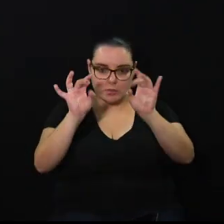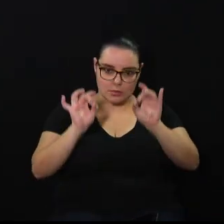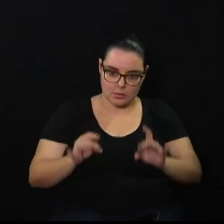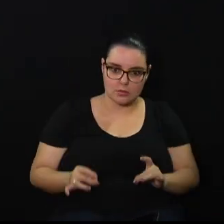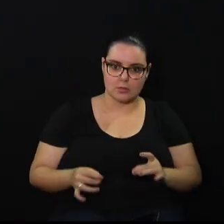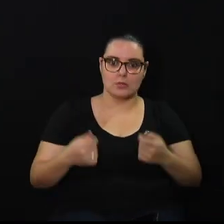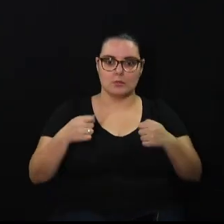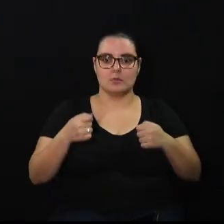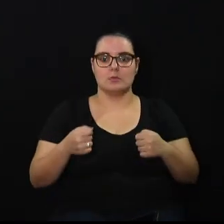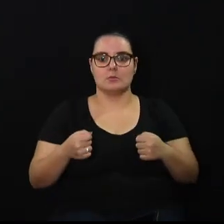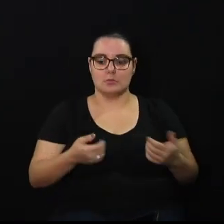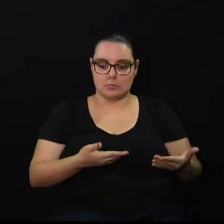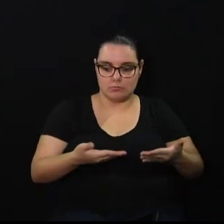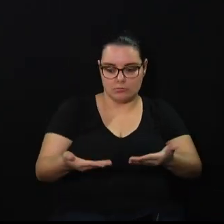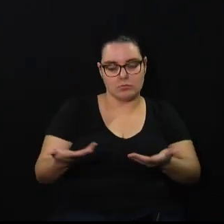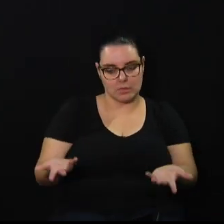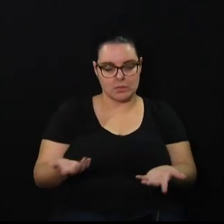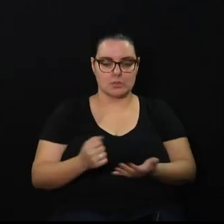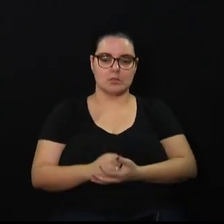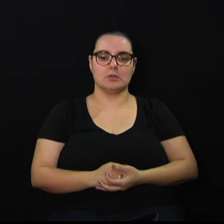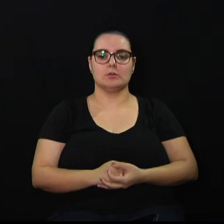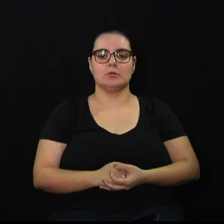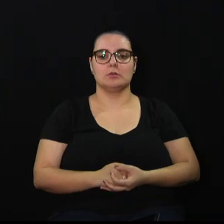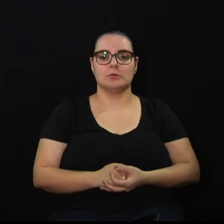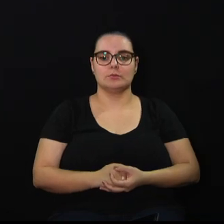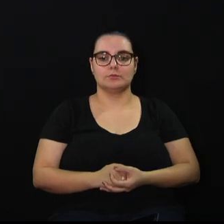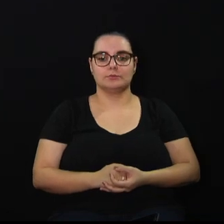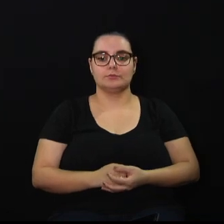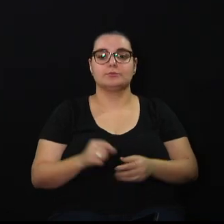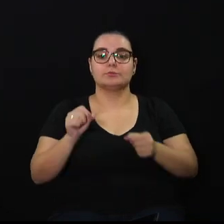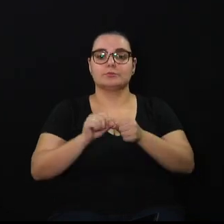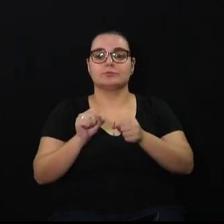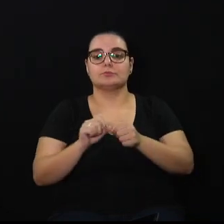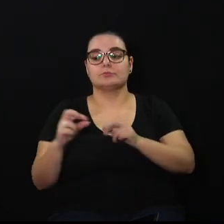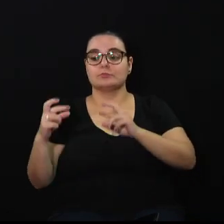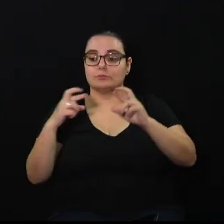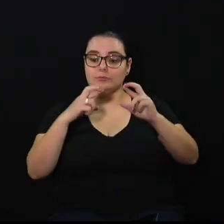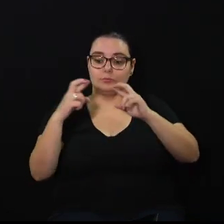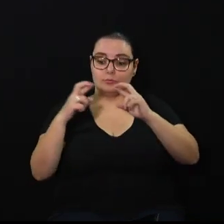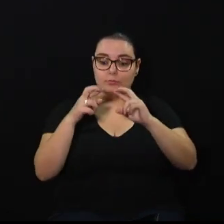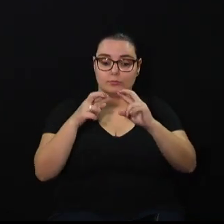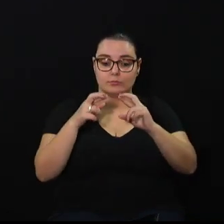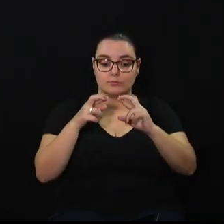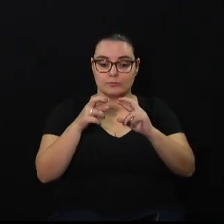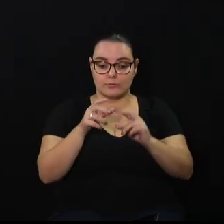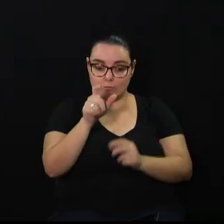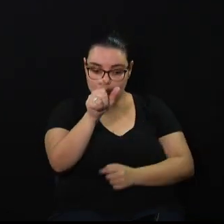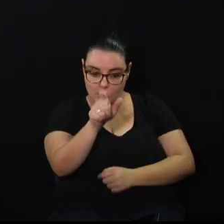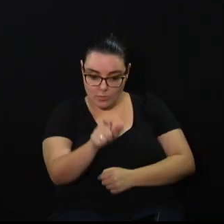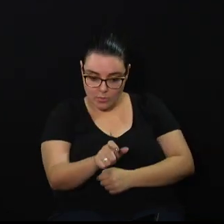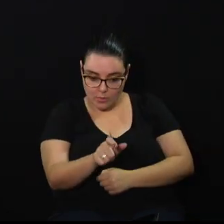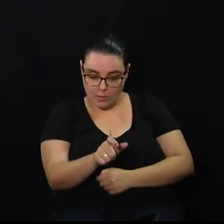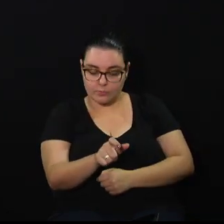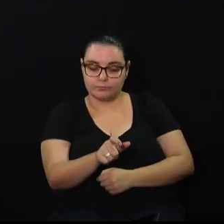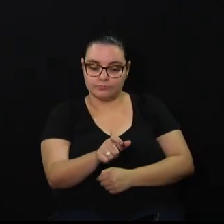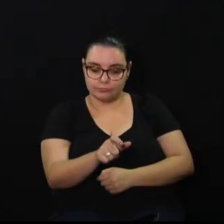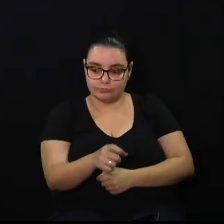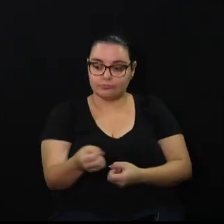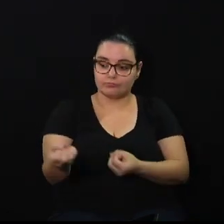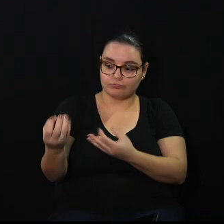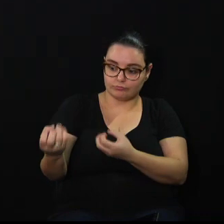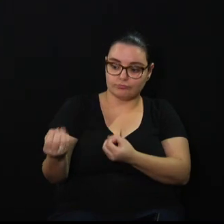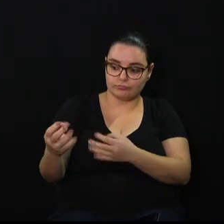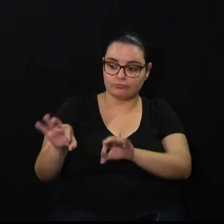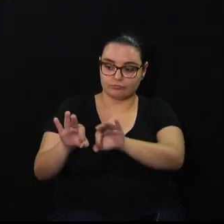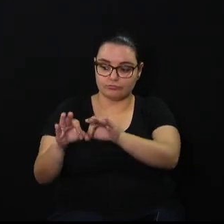colocados tá é o diagnóstico então é feito através da observação direta do paciente uma coleta de informações com os